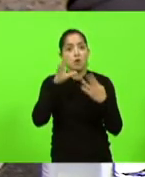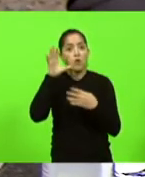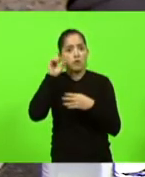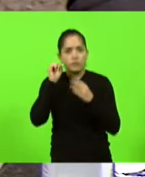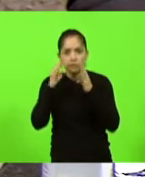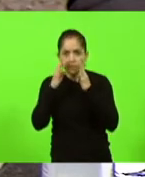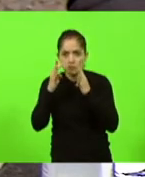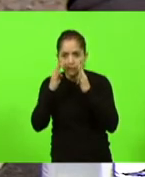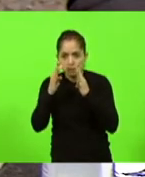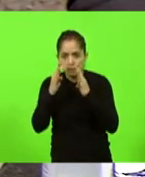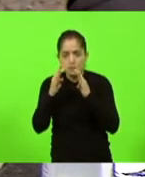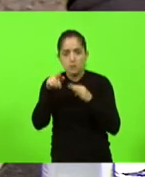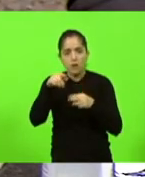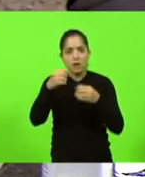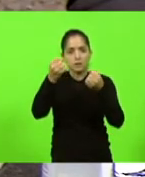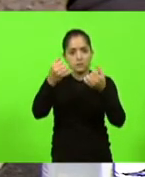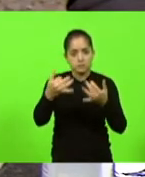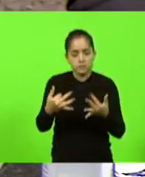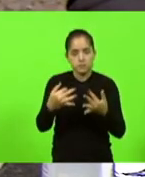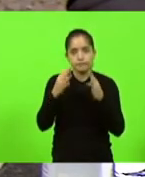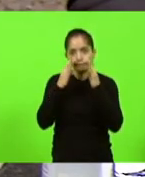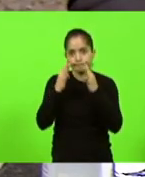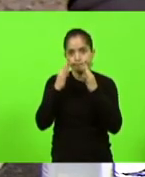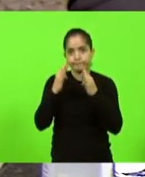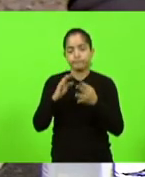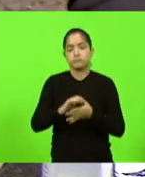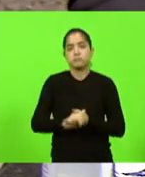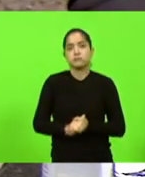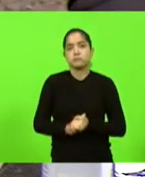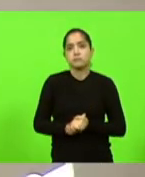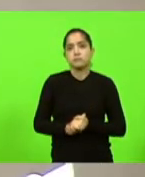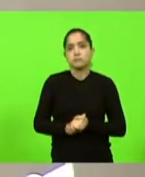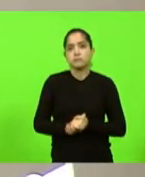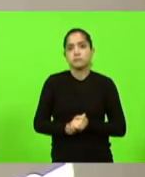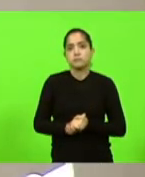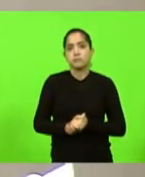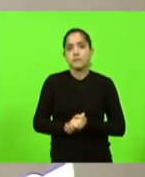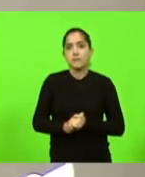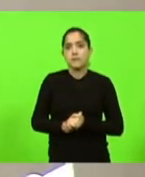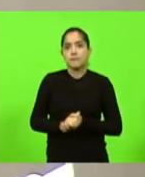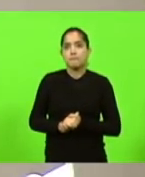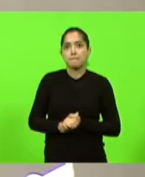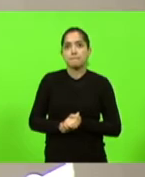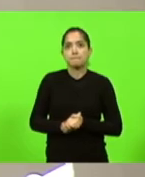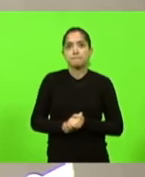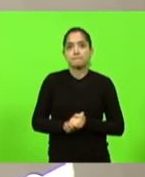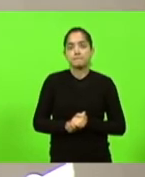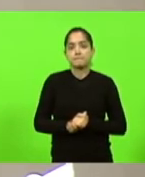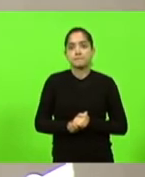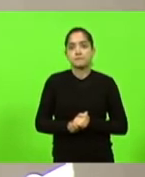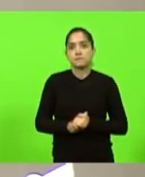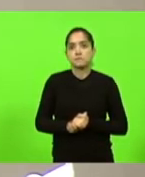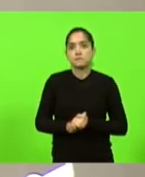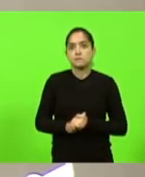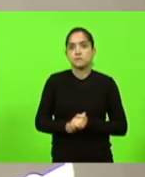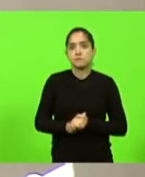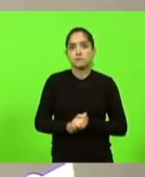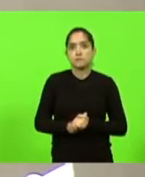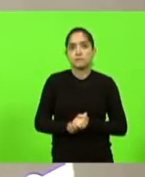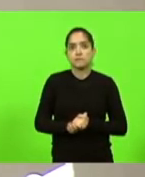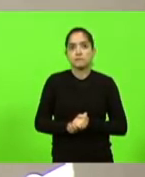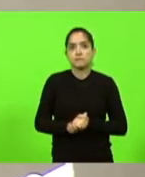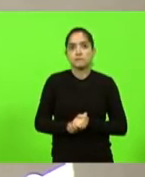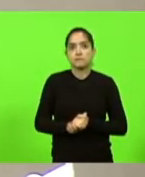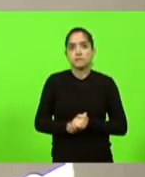falando. Isso é importante. Pela ordem, senhor presidente. Eu vou abrir o painel para que os senhores e senhoras deputados possam exercer